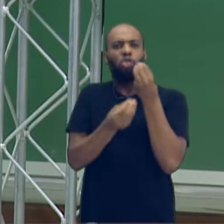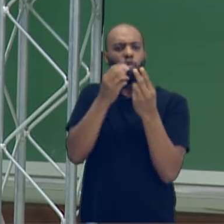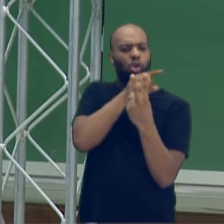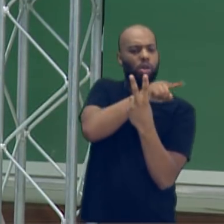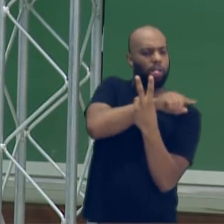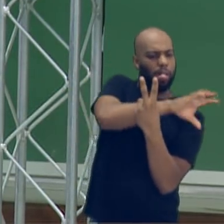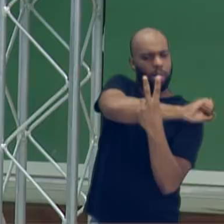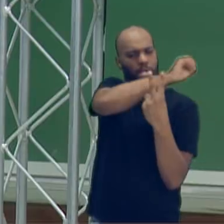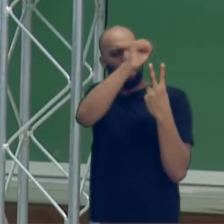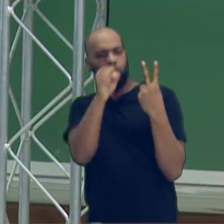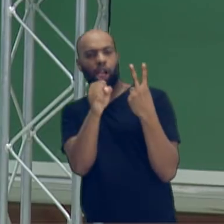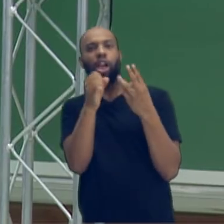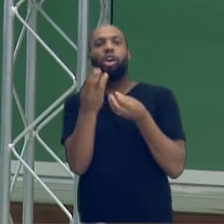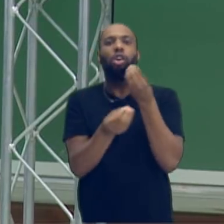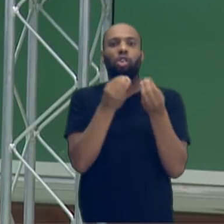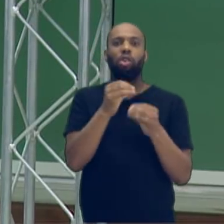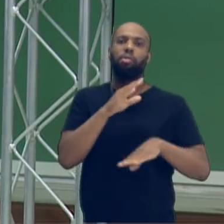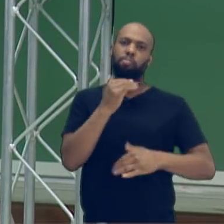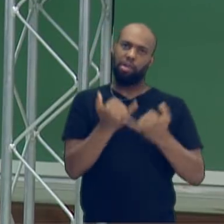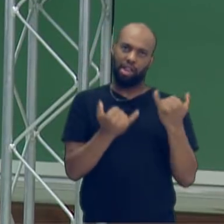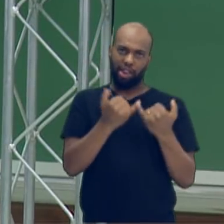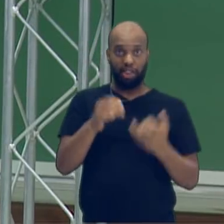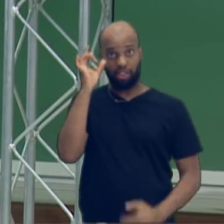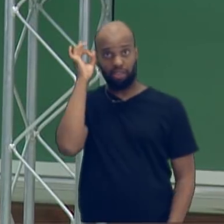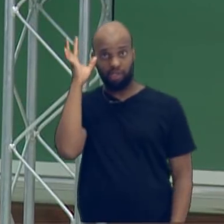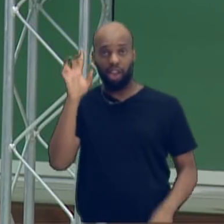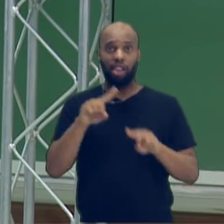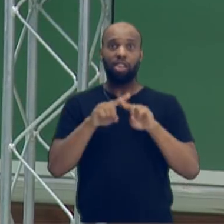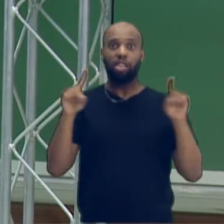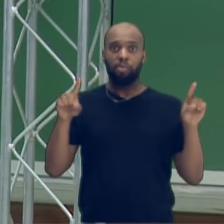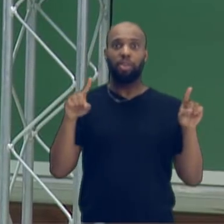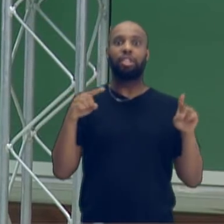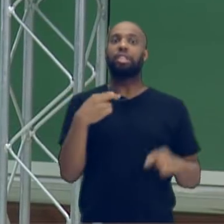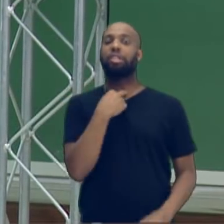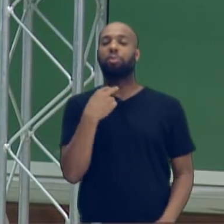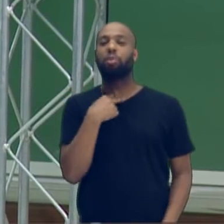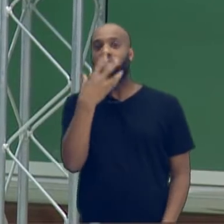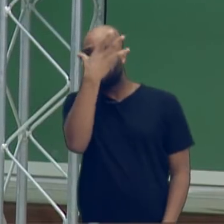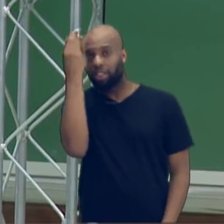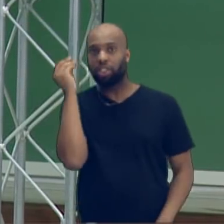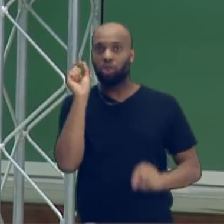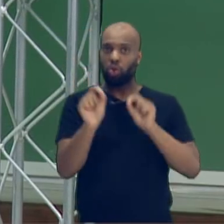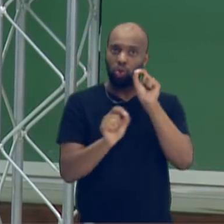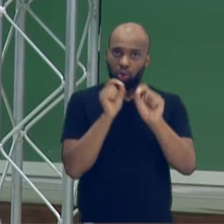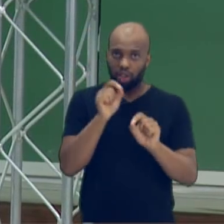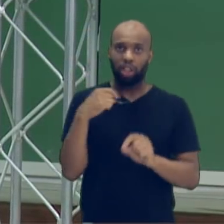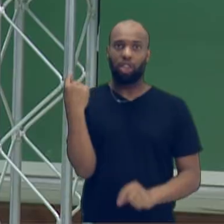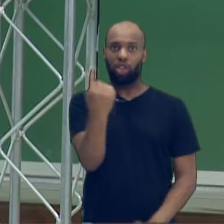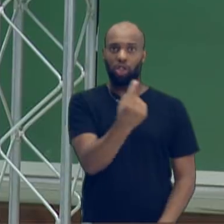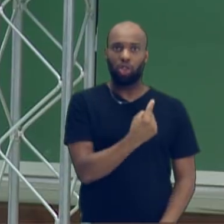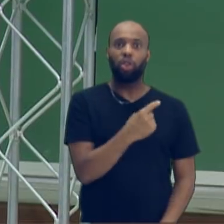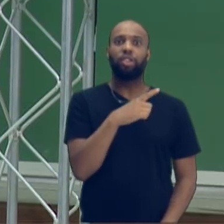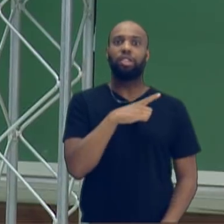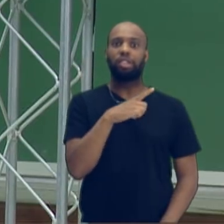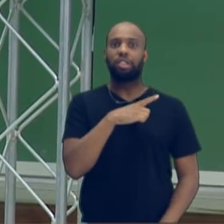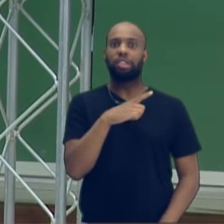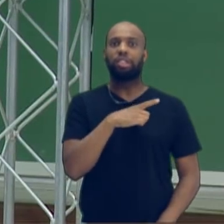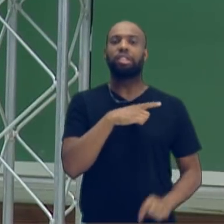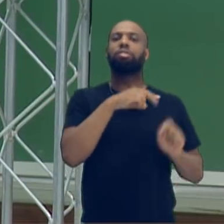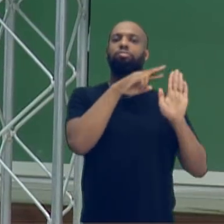da raiz? Parece um processo fácil, mas a gente não pode esquecer que nós somos amparados